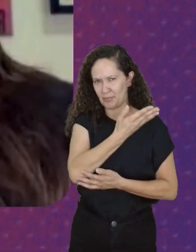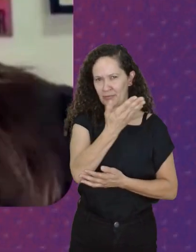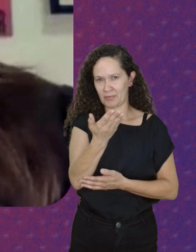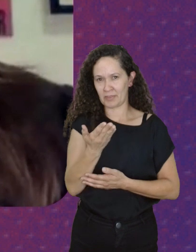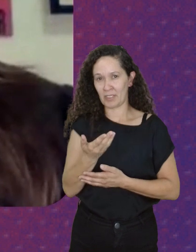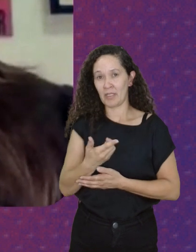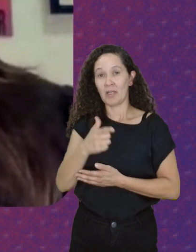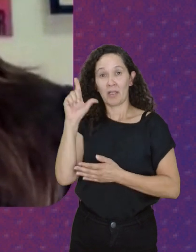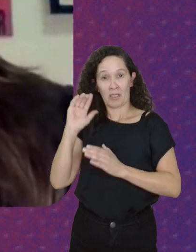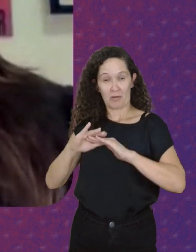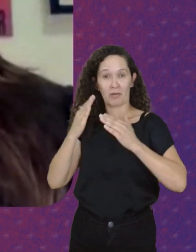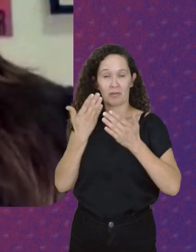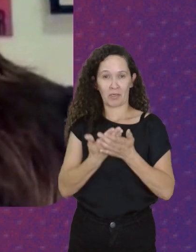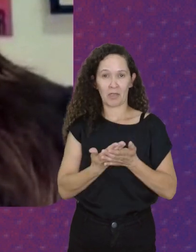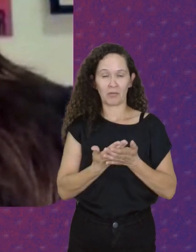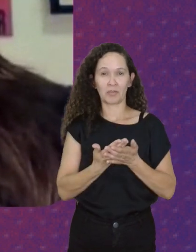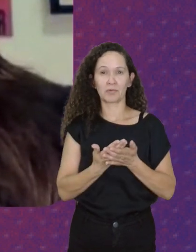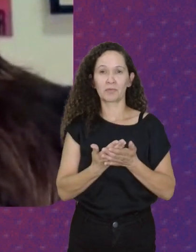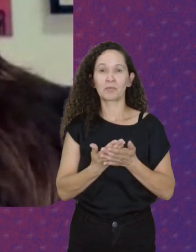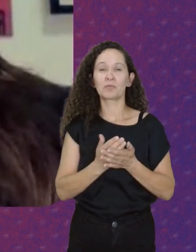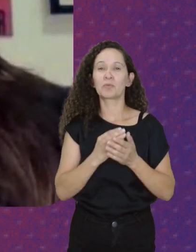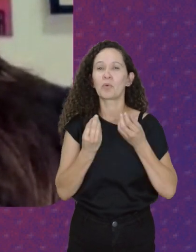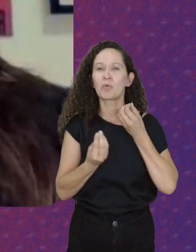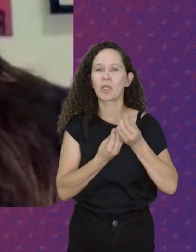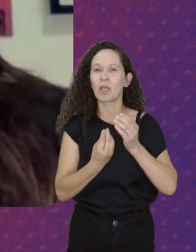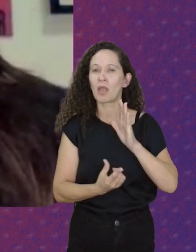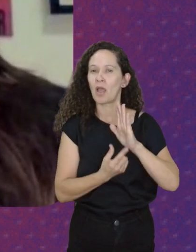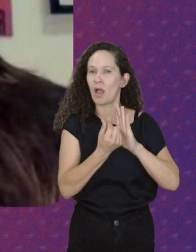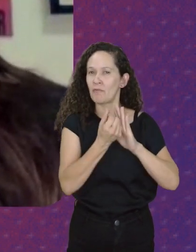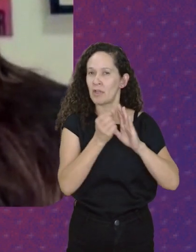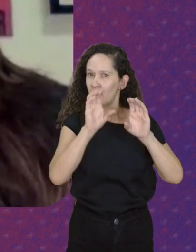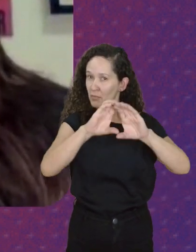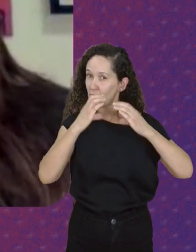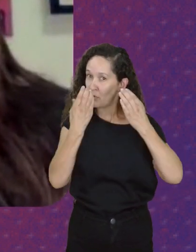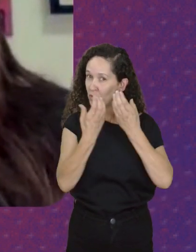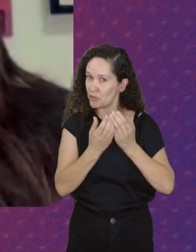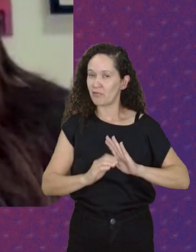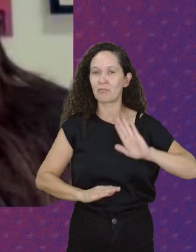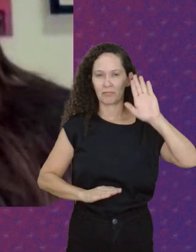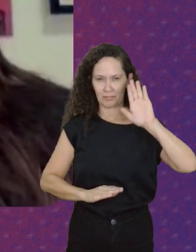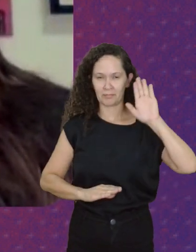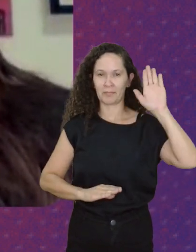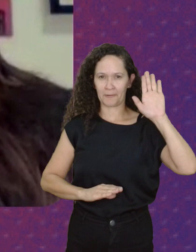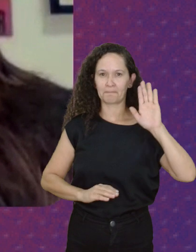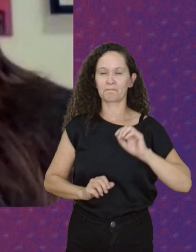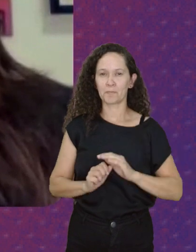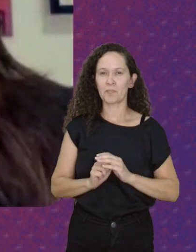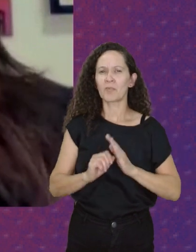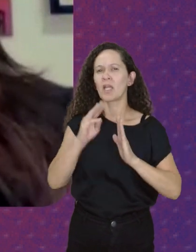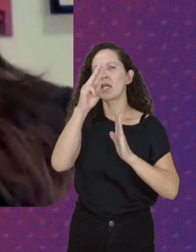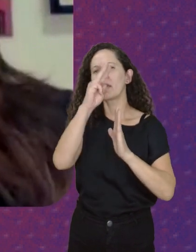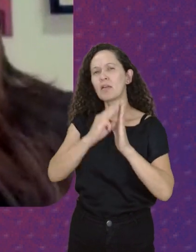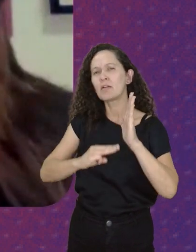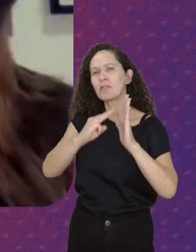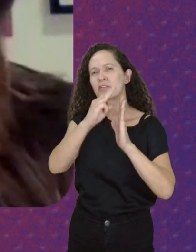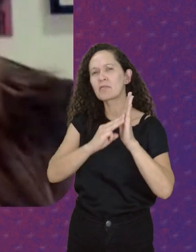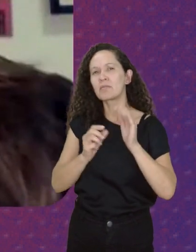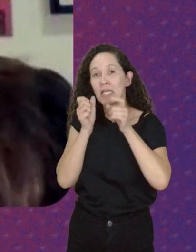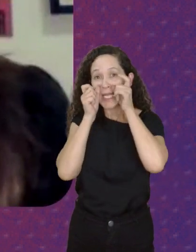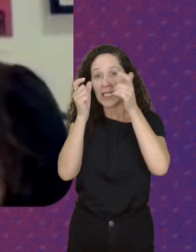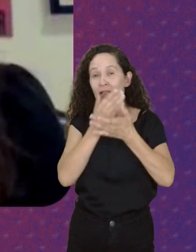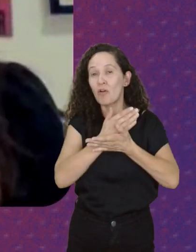aula passada sobre o crowdfunding, o financiamento coletivo de campanhas, né? Esse método, eu acho que é interessante a gente